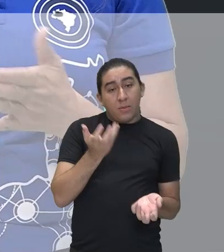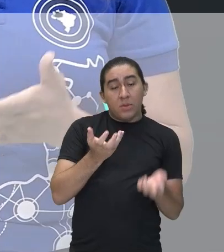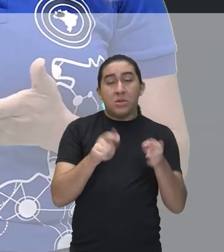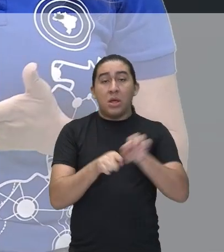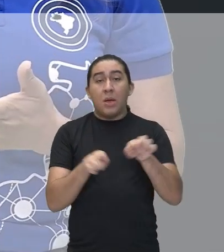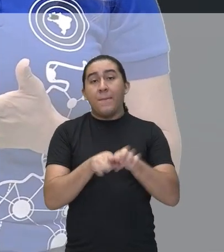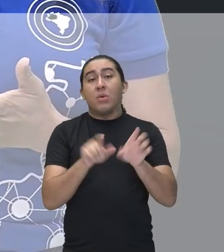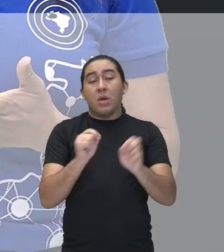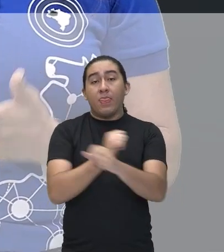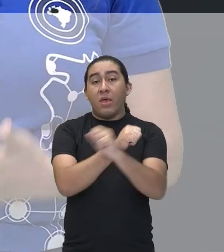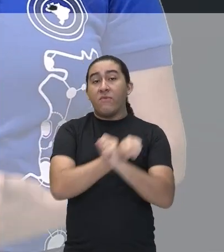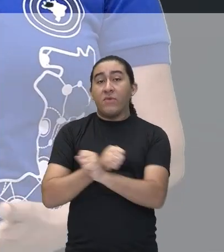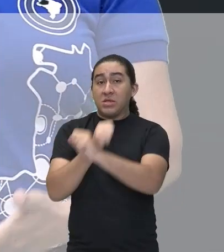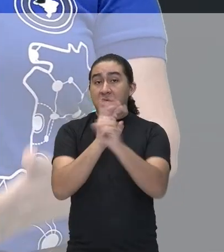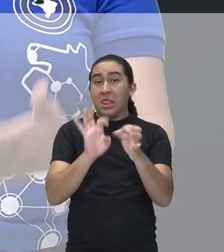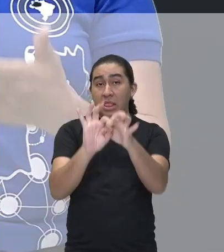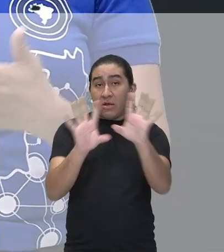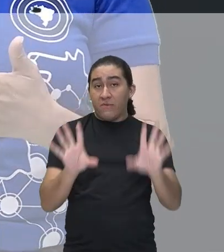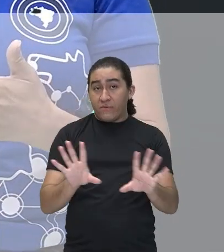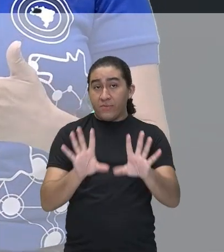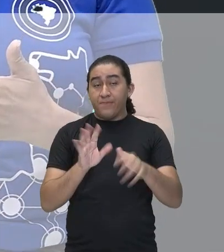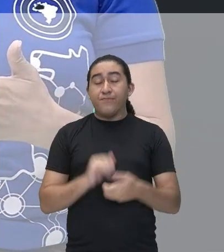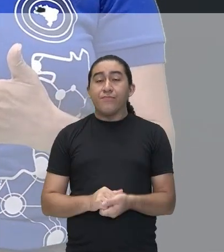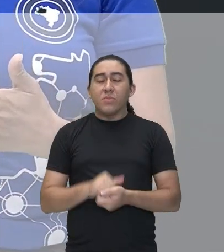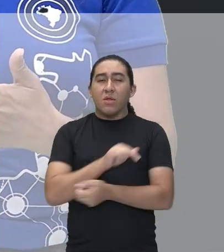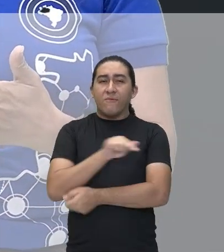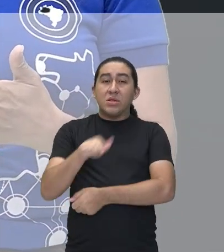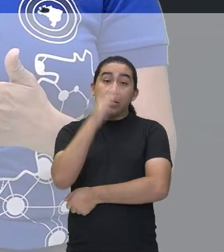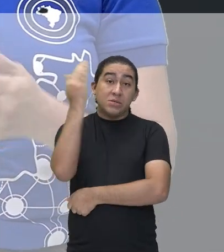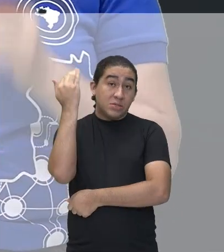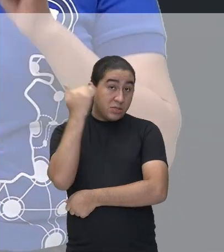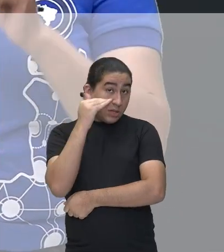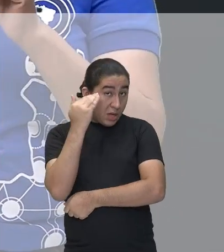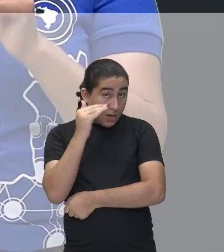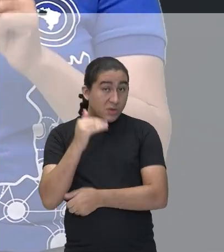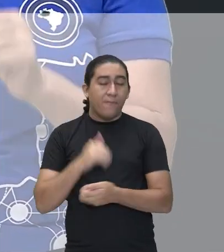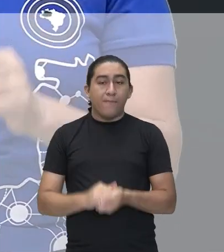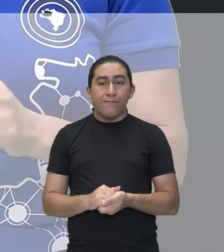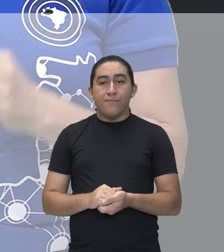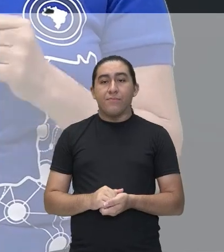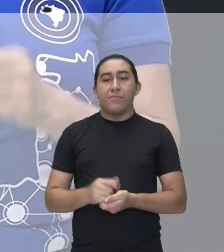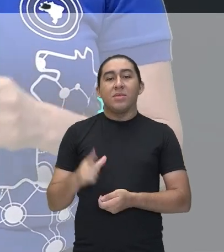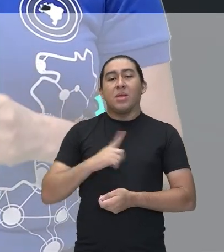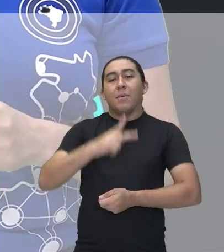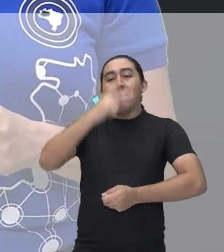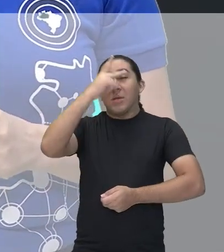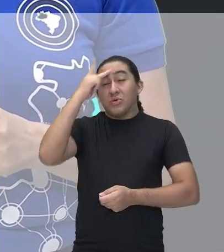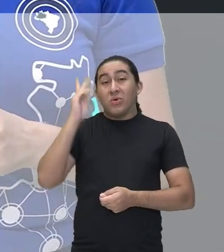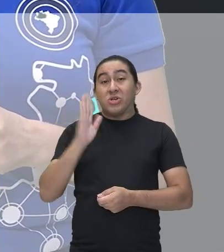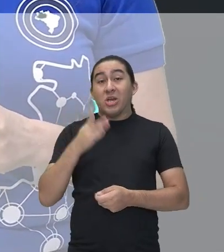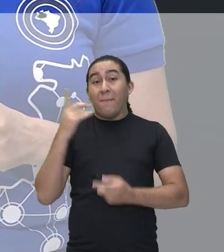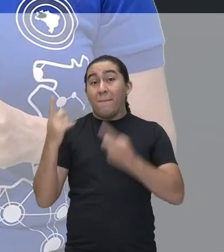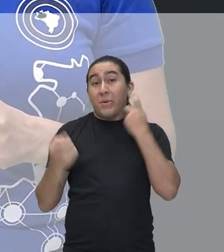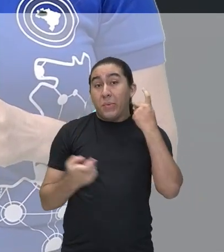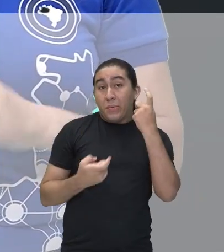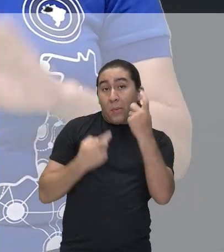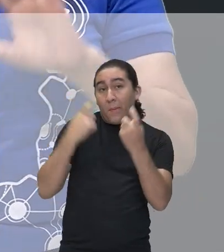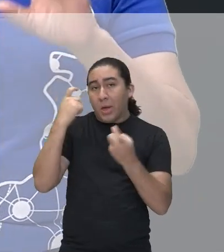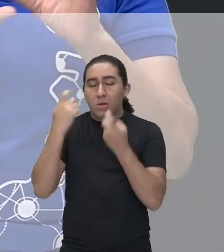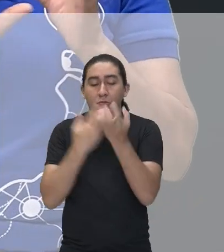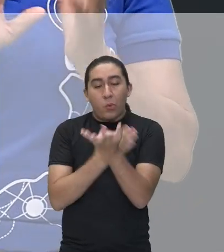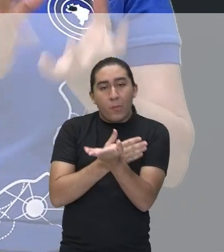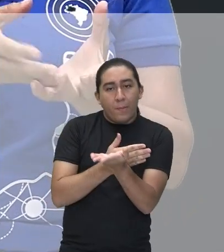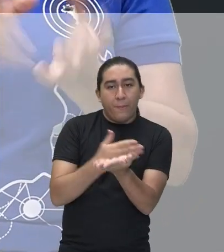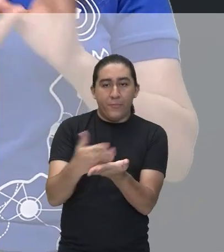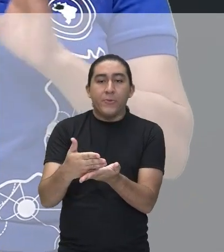defesa da liberdade. Então, vocês já viram que já vai ter gente que vai se preocupar, né? Então, nós